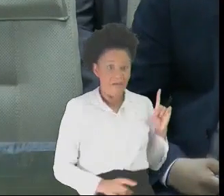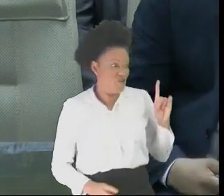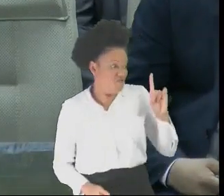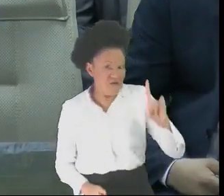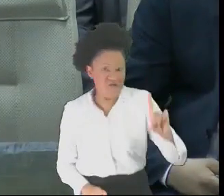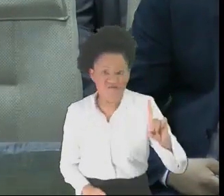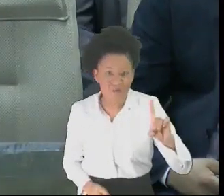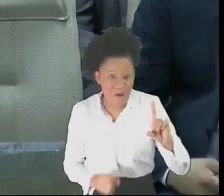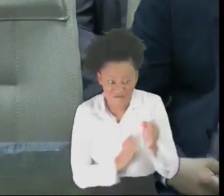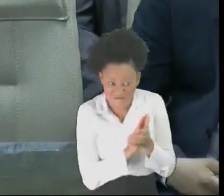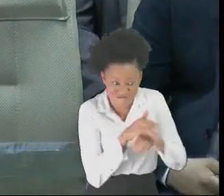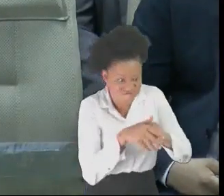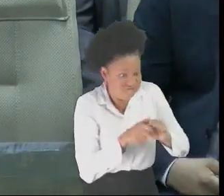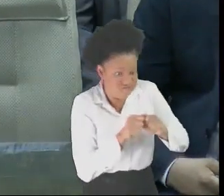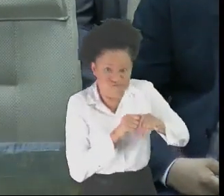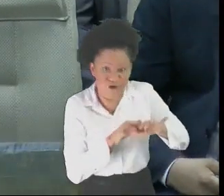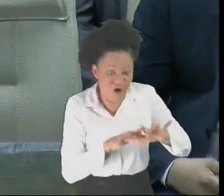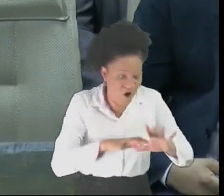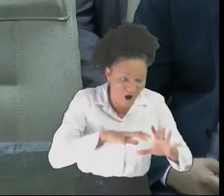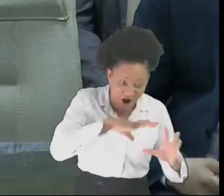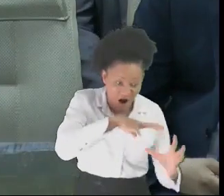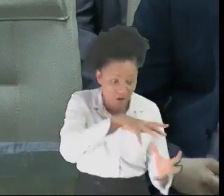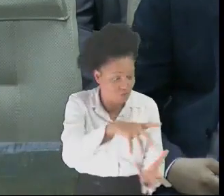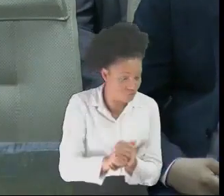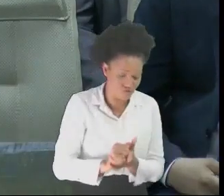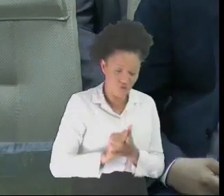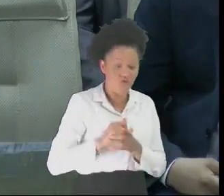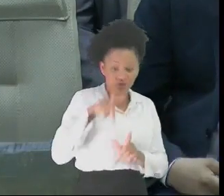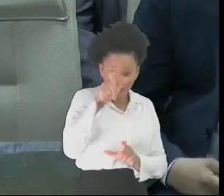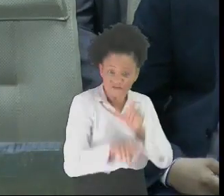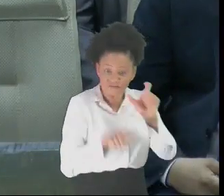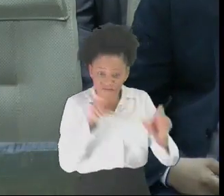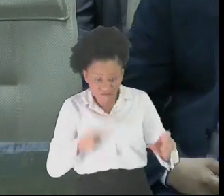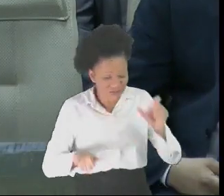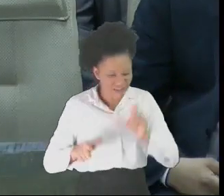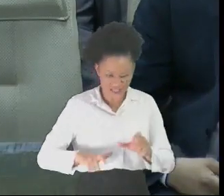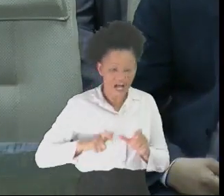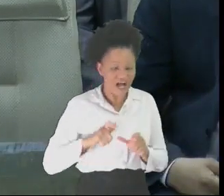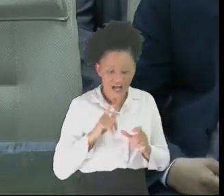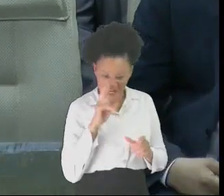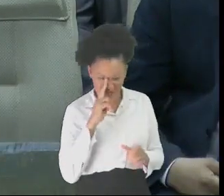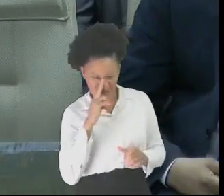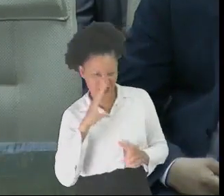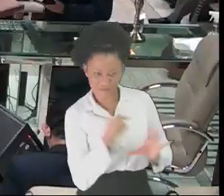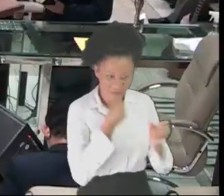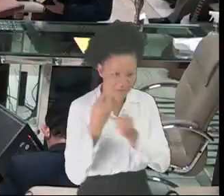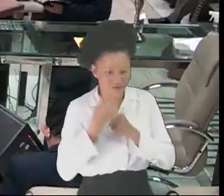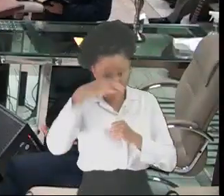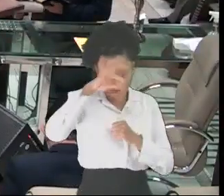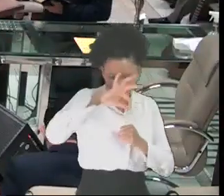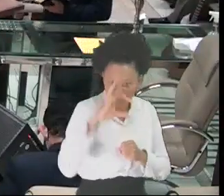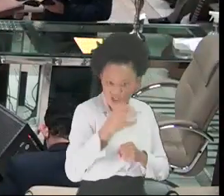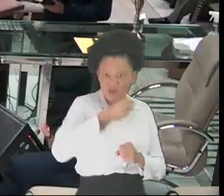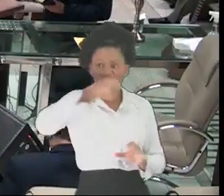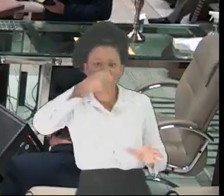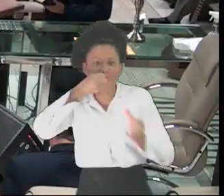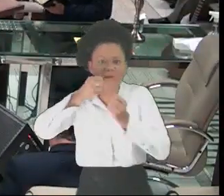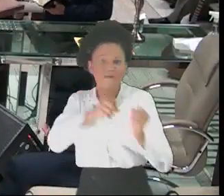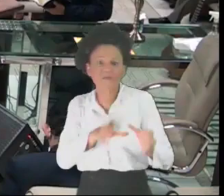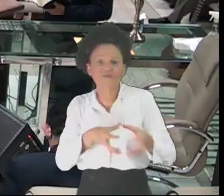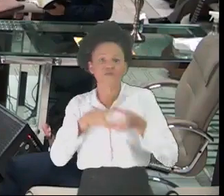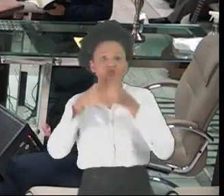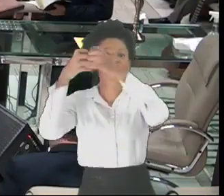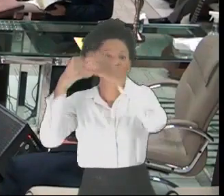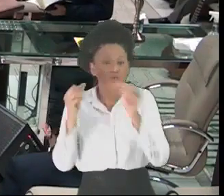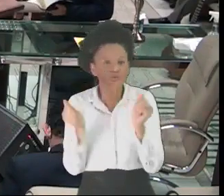manifestar quando aquele que está no meio for tirado, quando aquele que está no meio for retirado. Louvado seja Deus, o Espírito Santo que habita